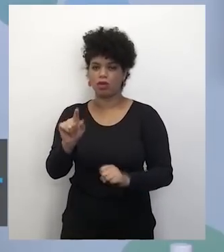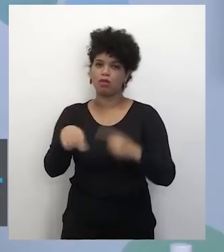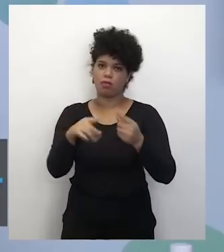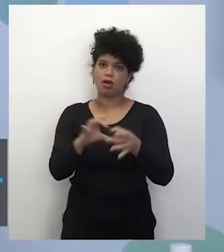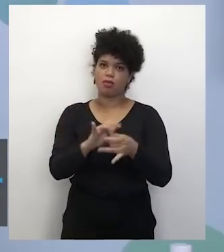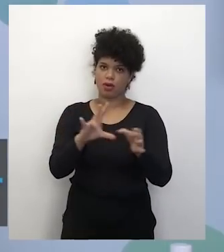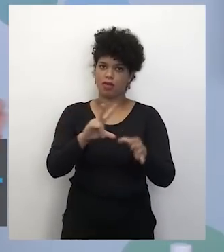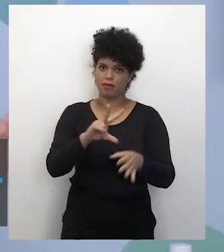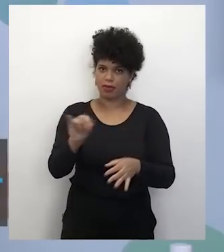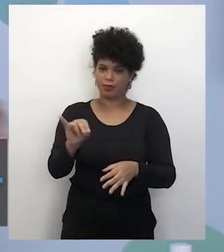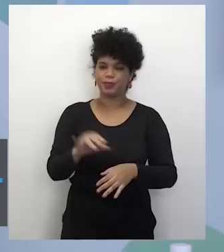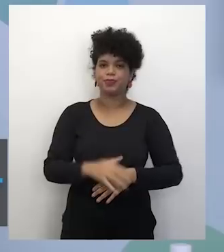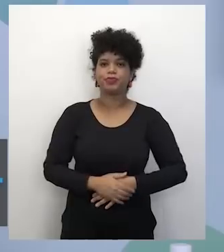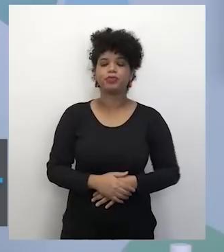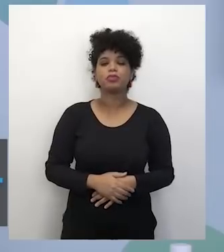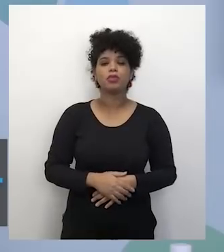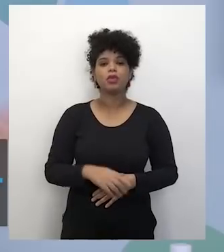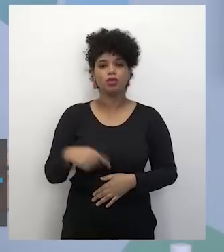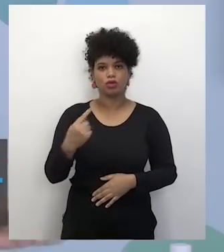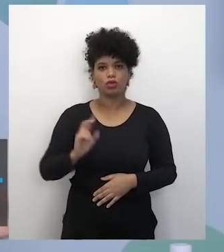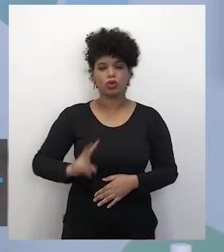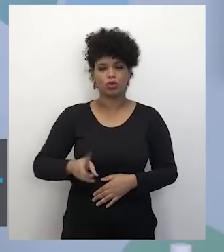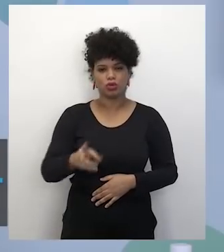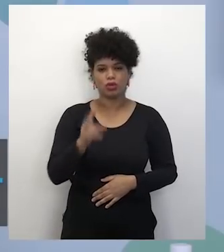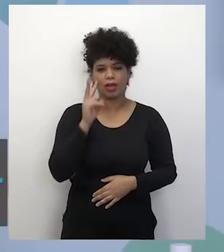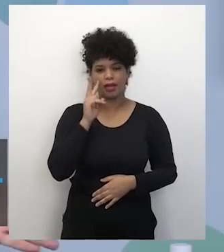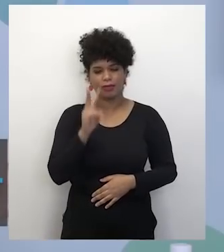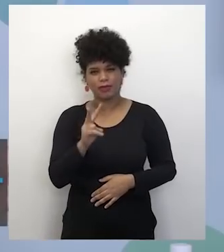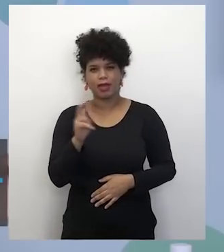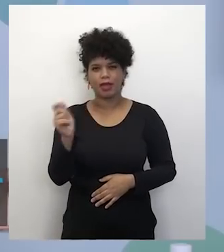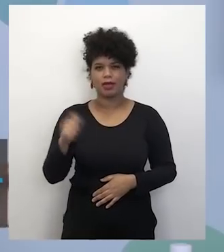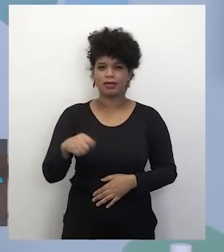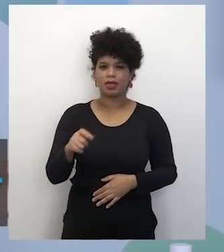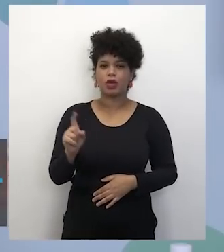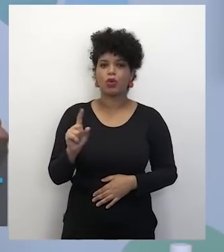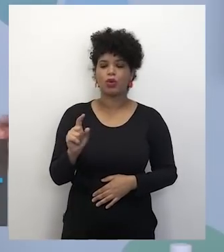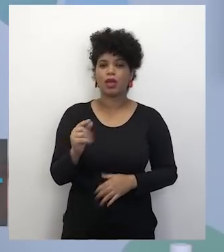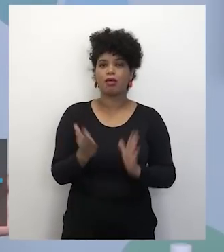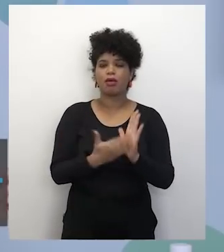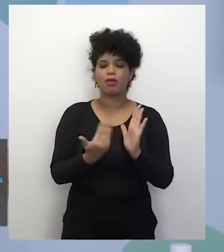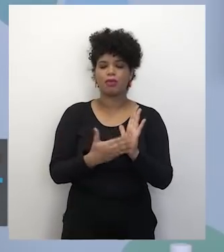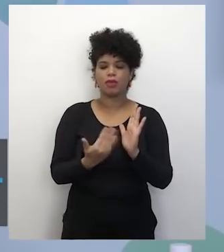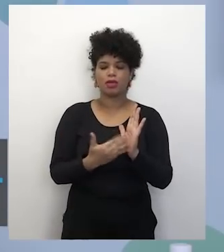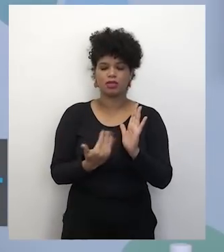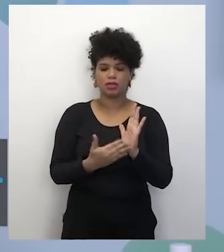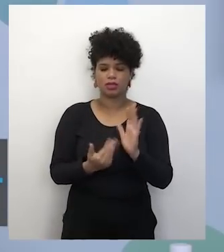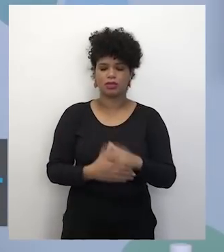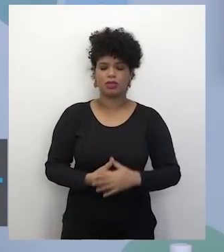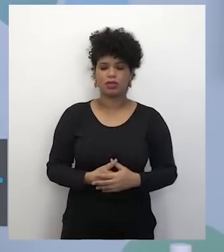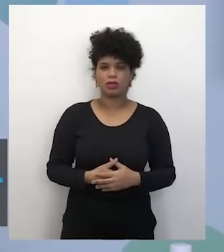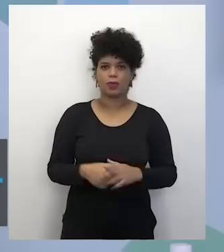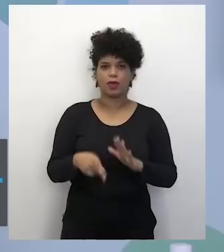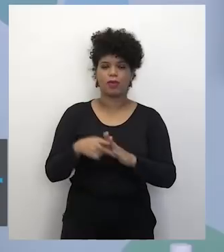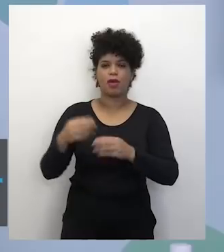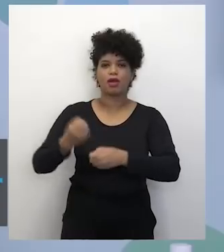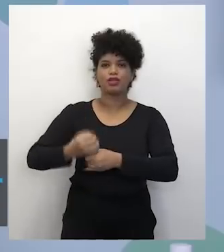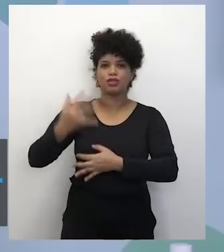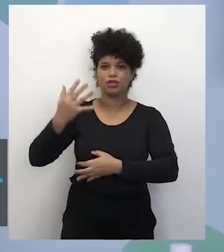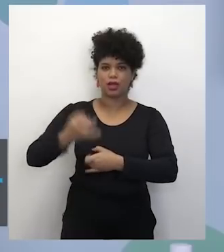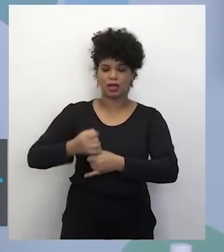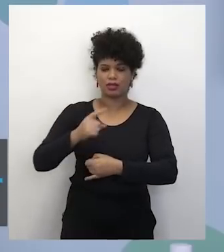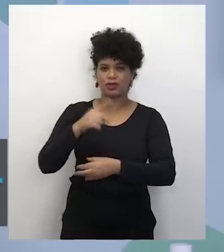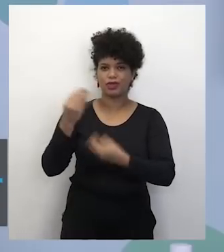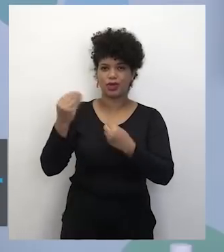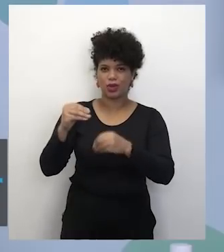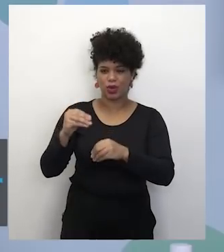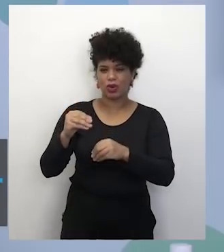vai avançar, depois eu vou olhar assim que eu puder, a página aqui a página não, o chat, né, onde vocês colocam